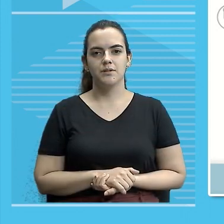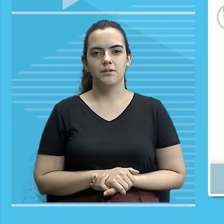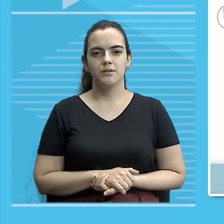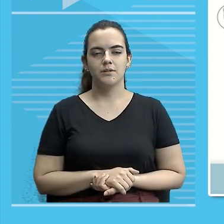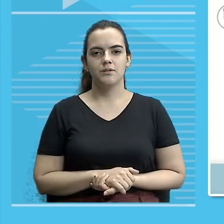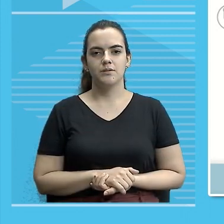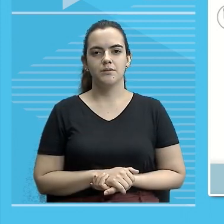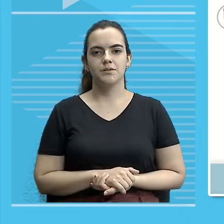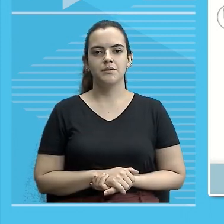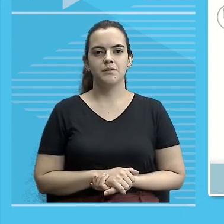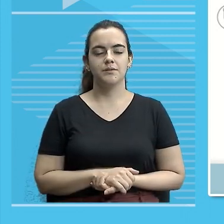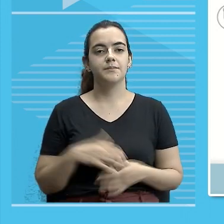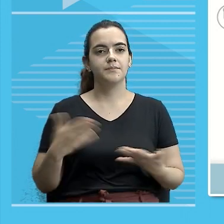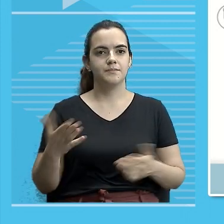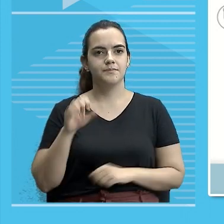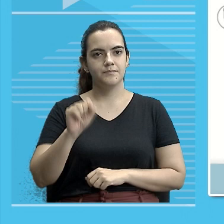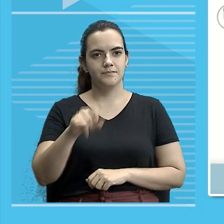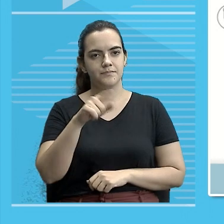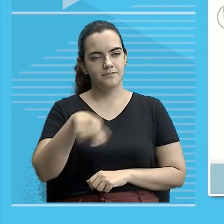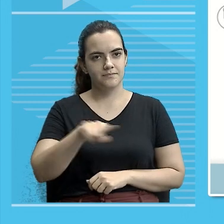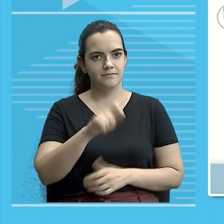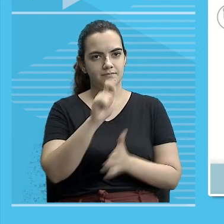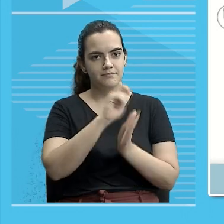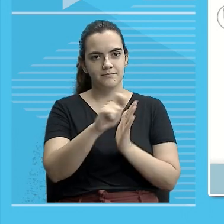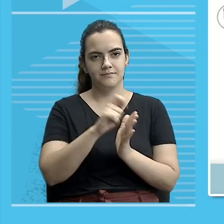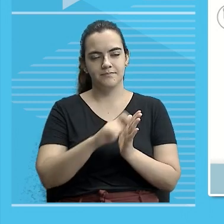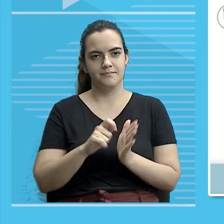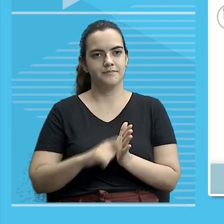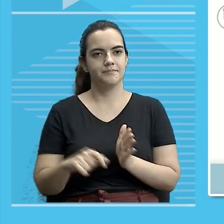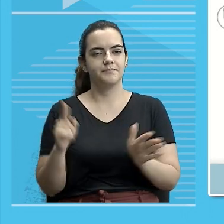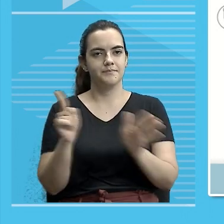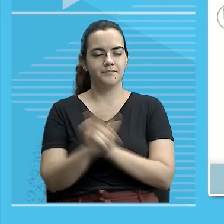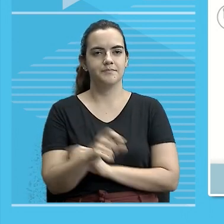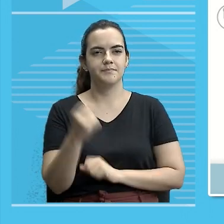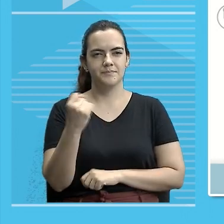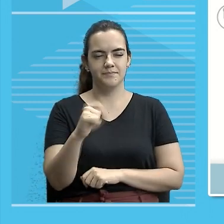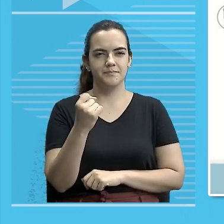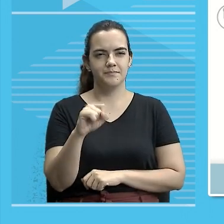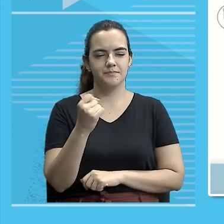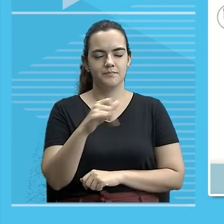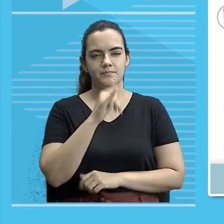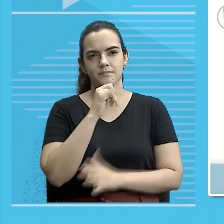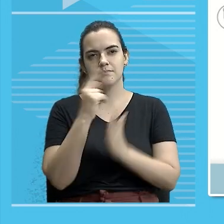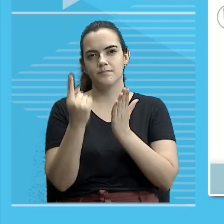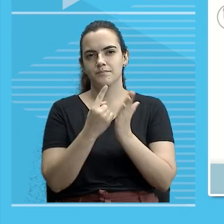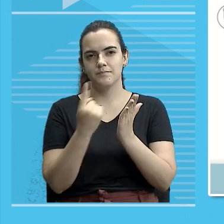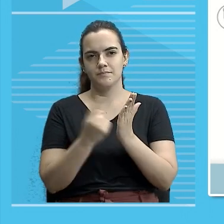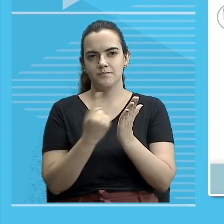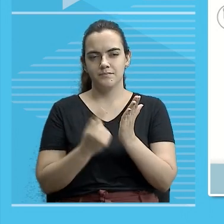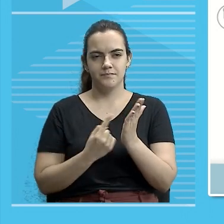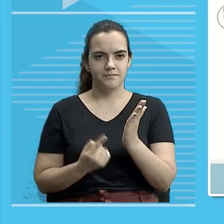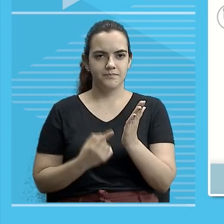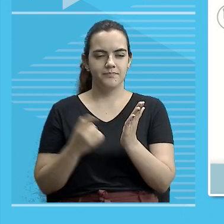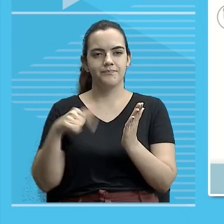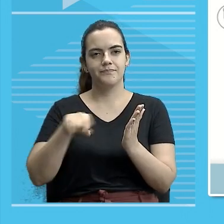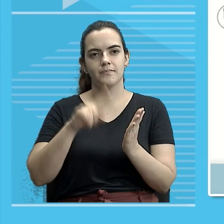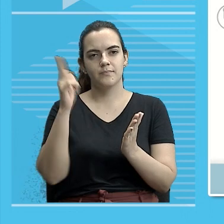essa oitava questão do caderninho de vocês vocês vão conseguir